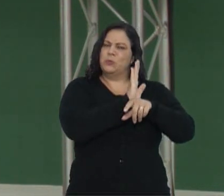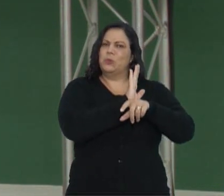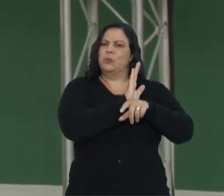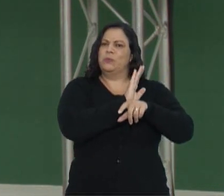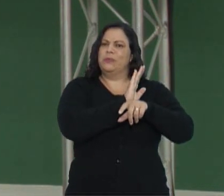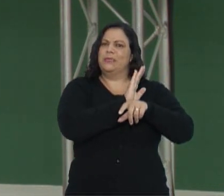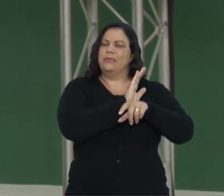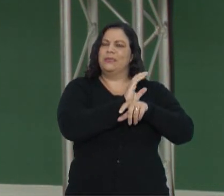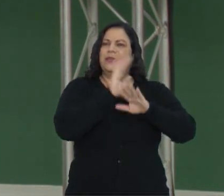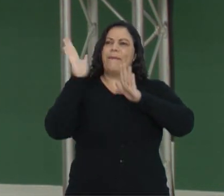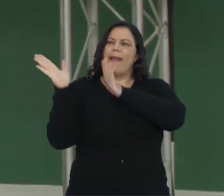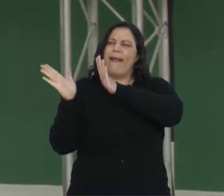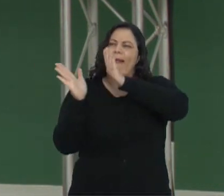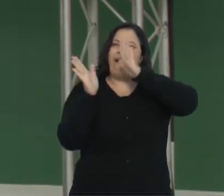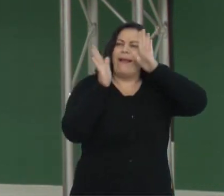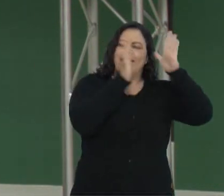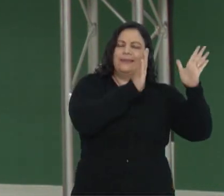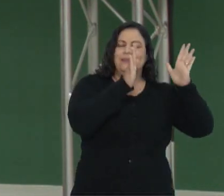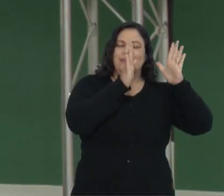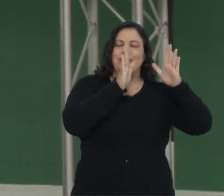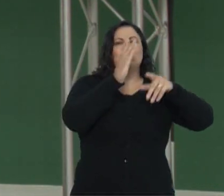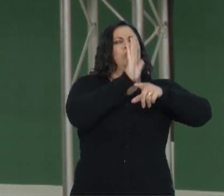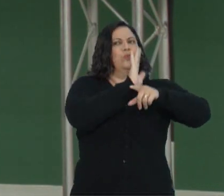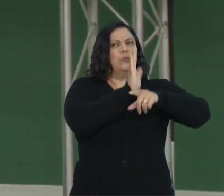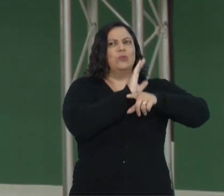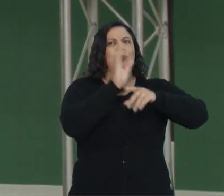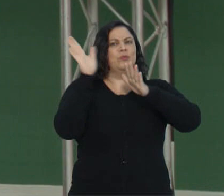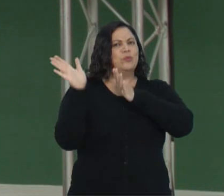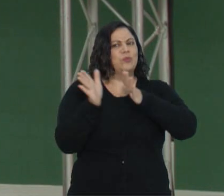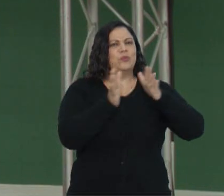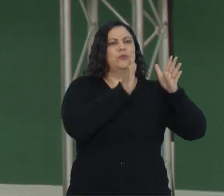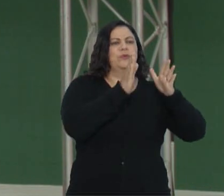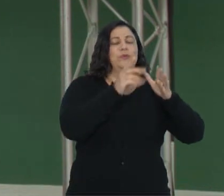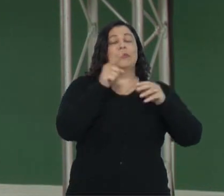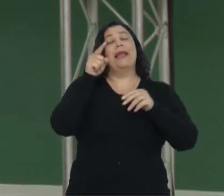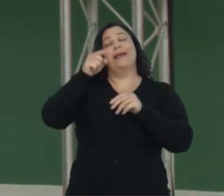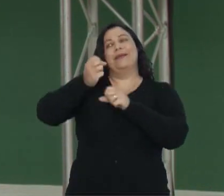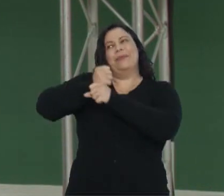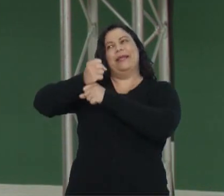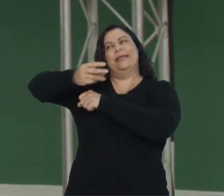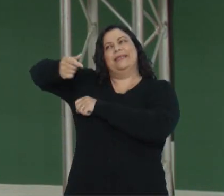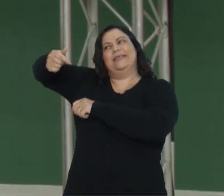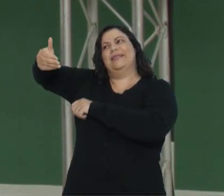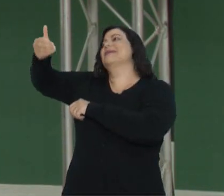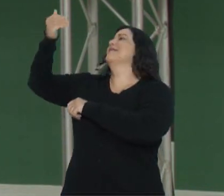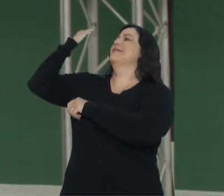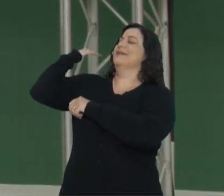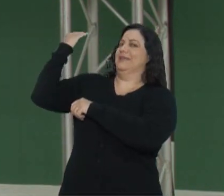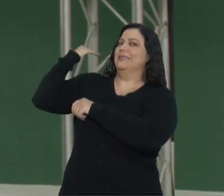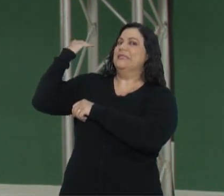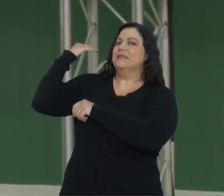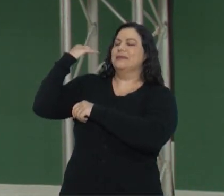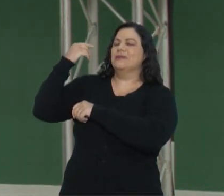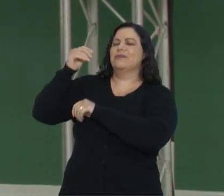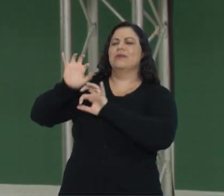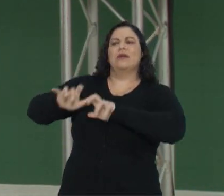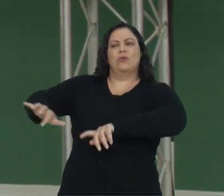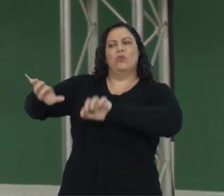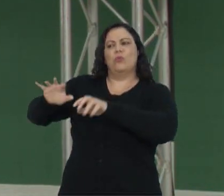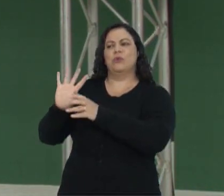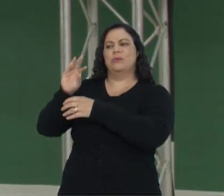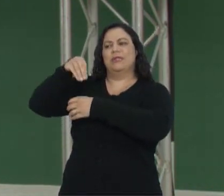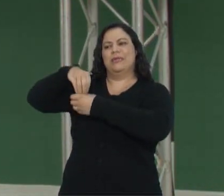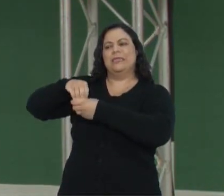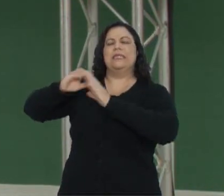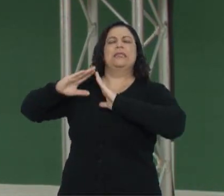na verdade, na época, ele compôs essa música para a igreja, não para uma cena de terror, como a gente conhece hoje de